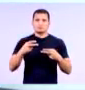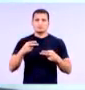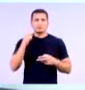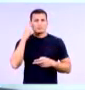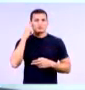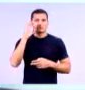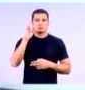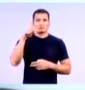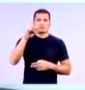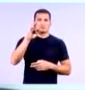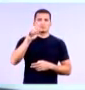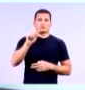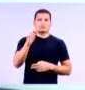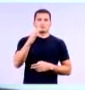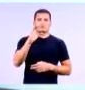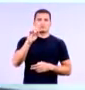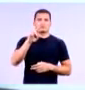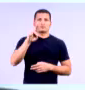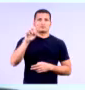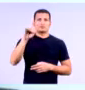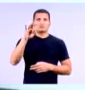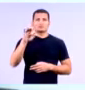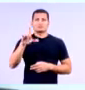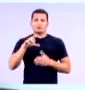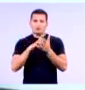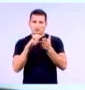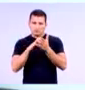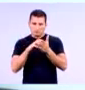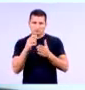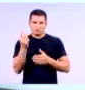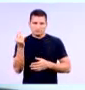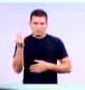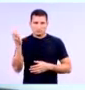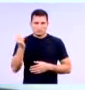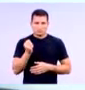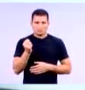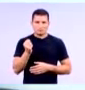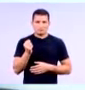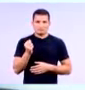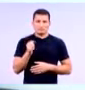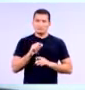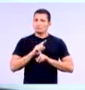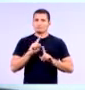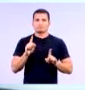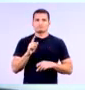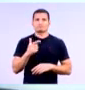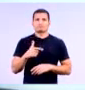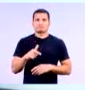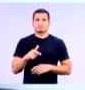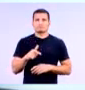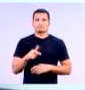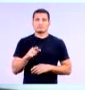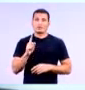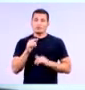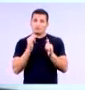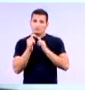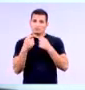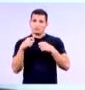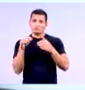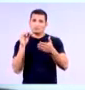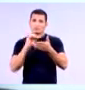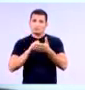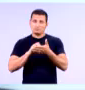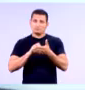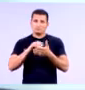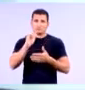corrente. A conta corrente tem uma característica chamada valor do saque? Não. Não tem. Isso aqui é uma informação que tem que ser passada numa